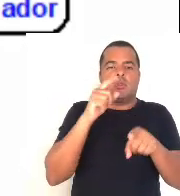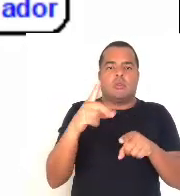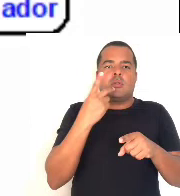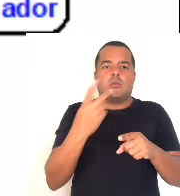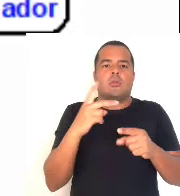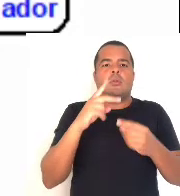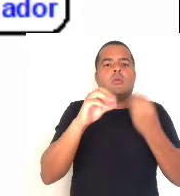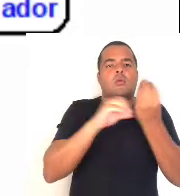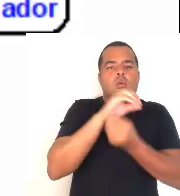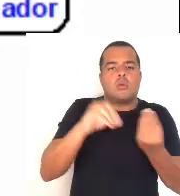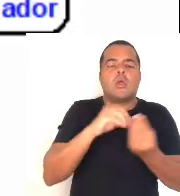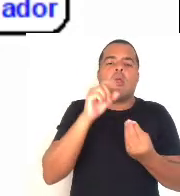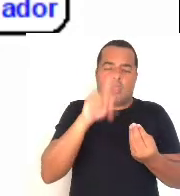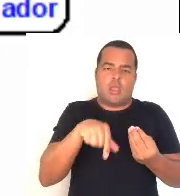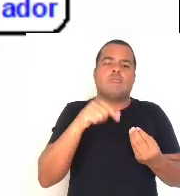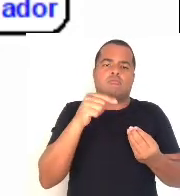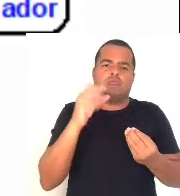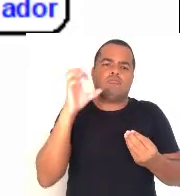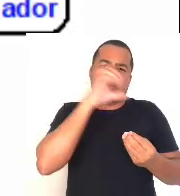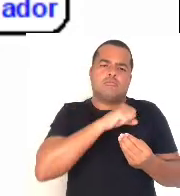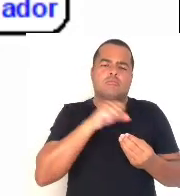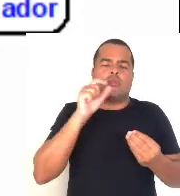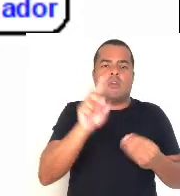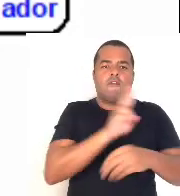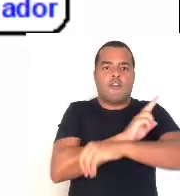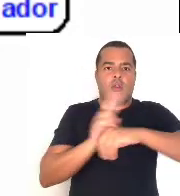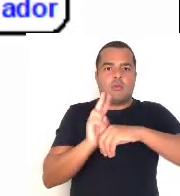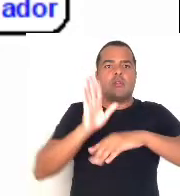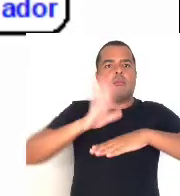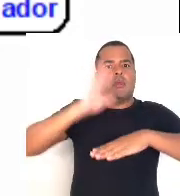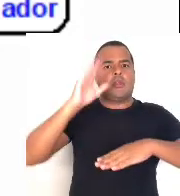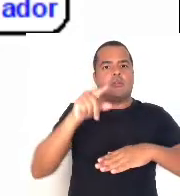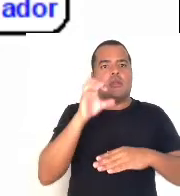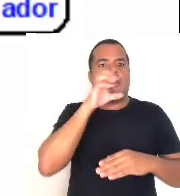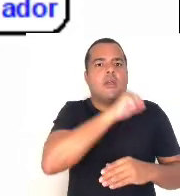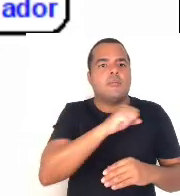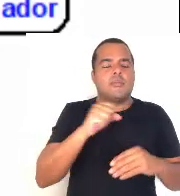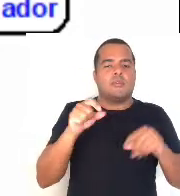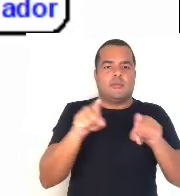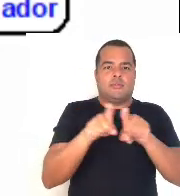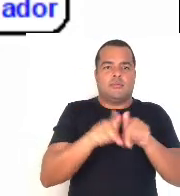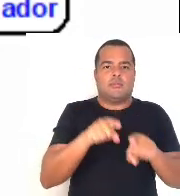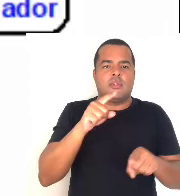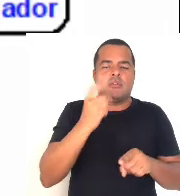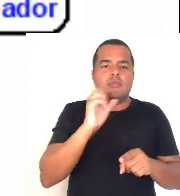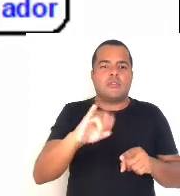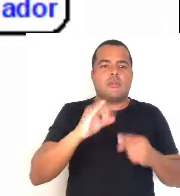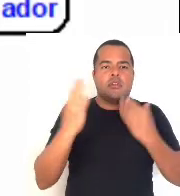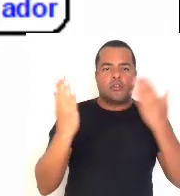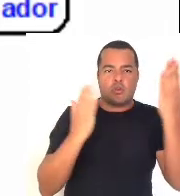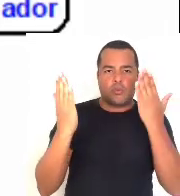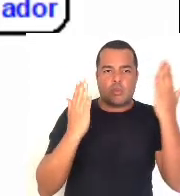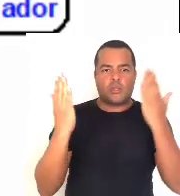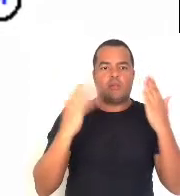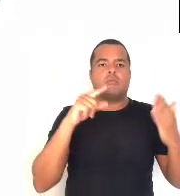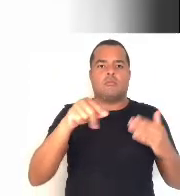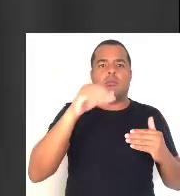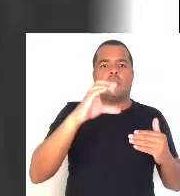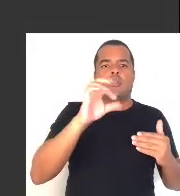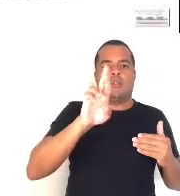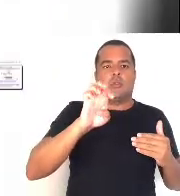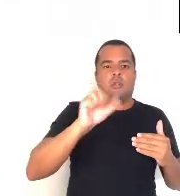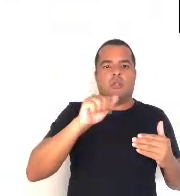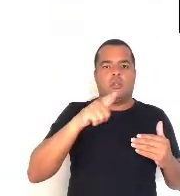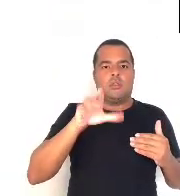a reação SN2 ela termina sendo uma reação mais rápida. Tá? A velocidade dela é muito mais rápida quando comparado,